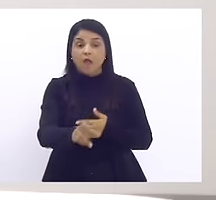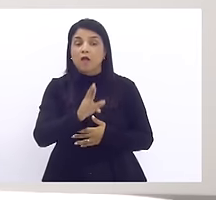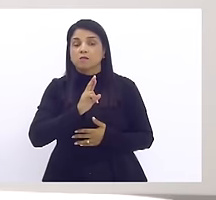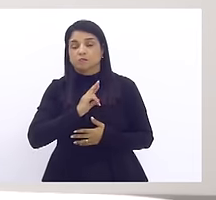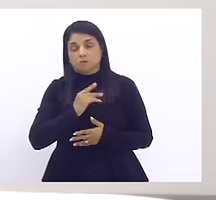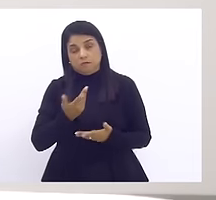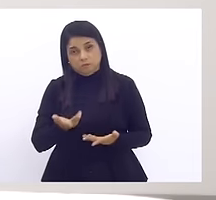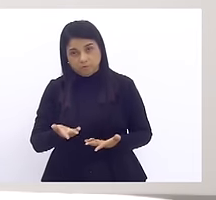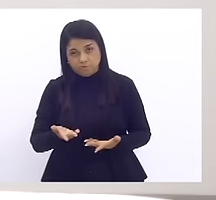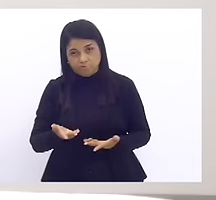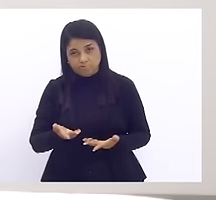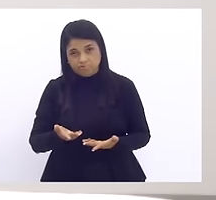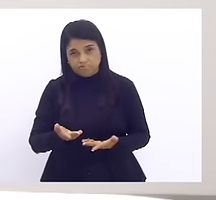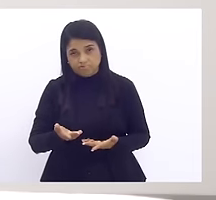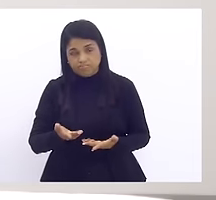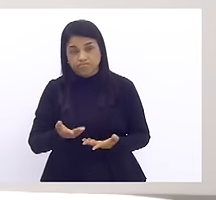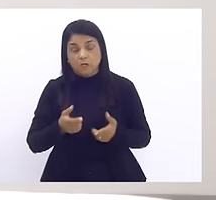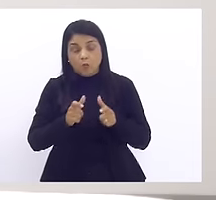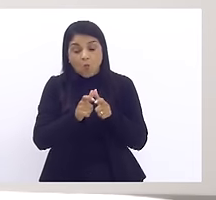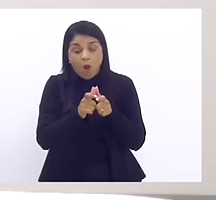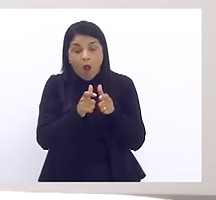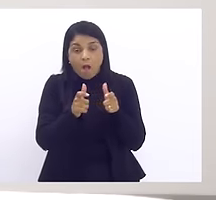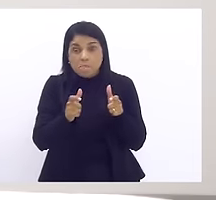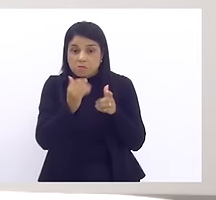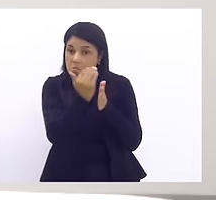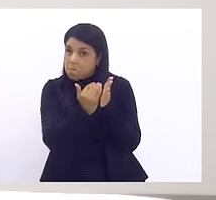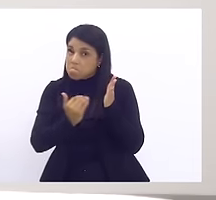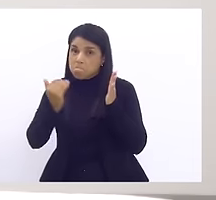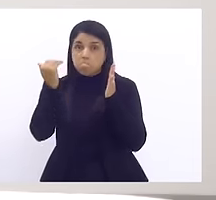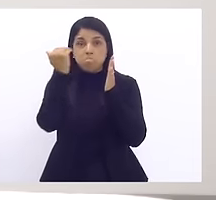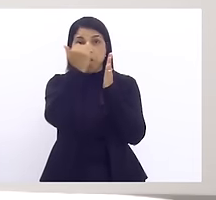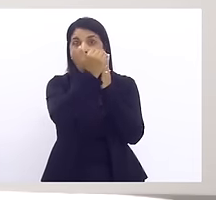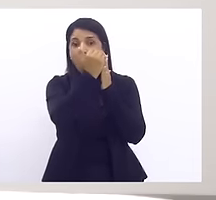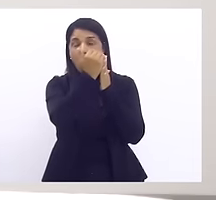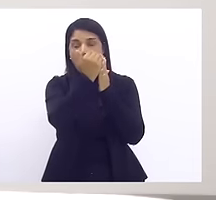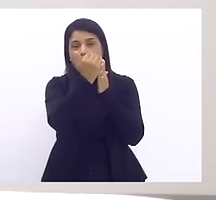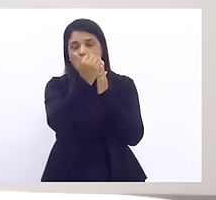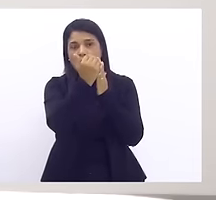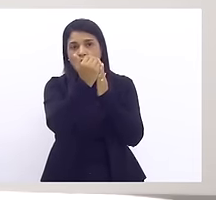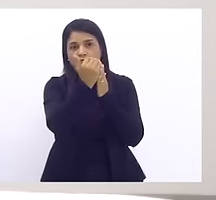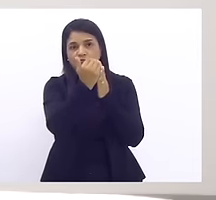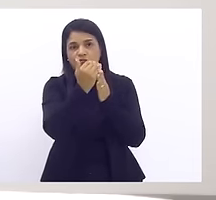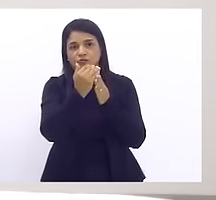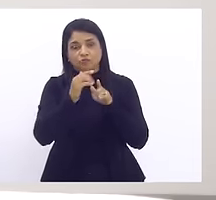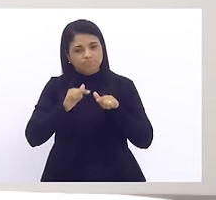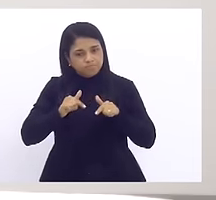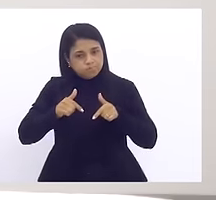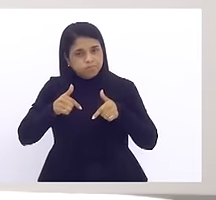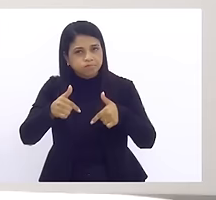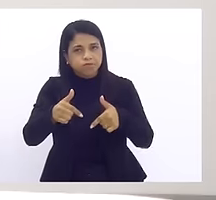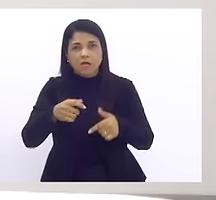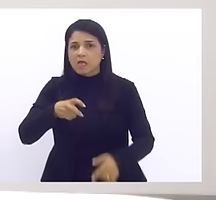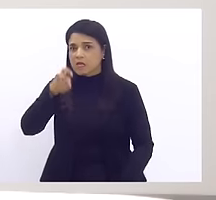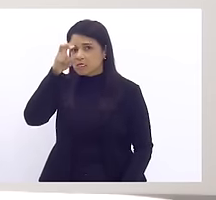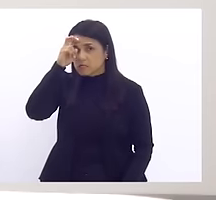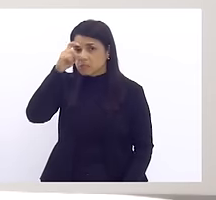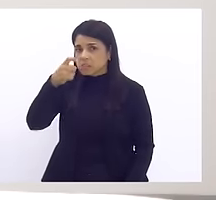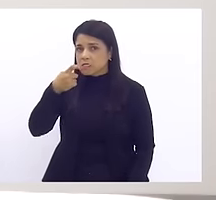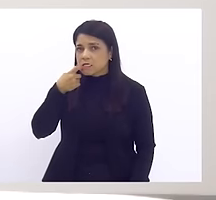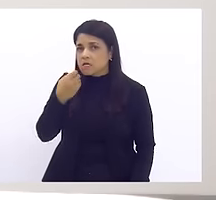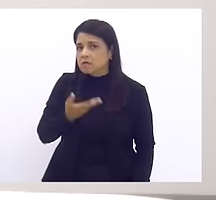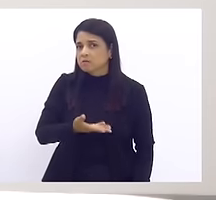tivemos Presidente só que há um aumento excessivo de operações na quinta e na sexta-feira Isso